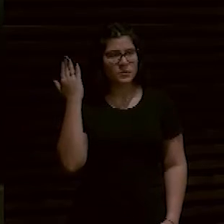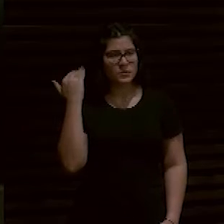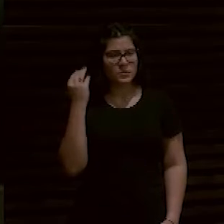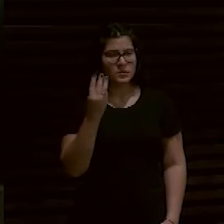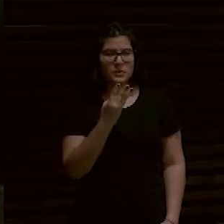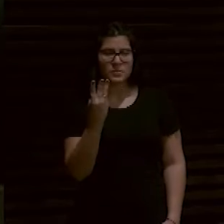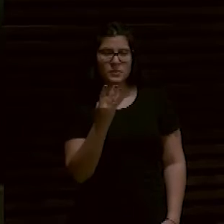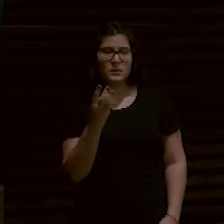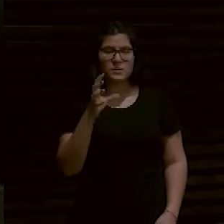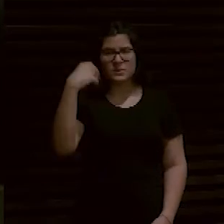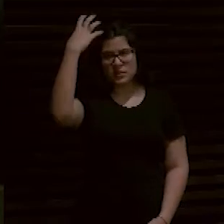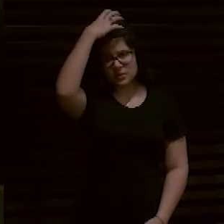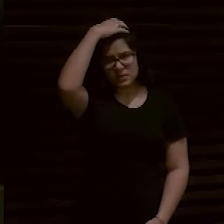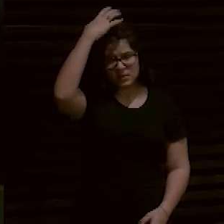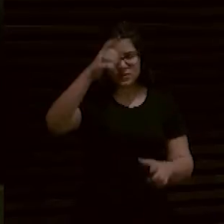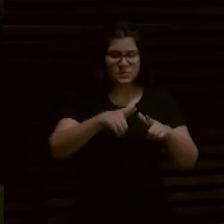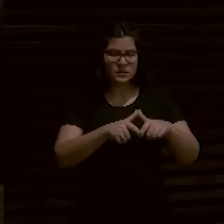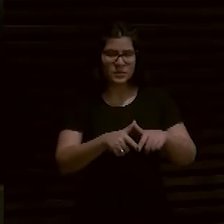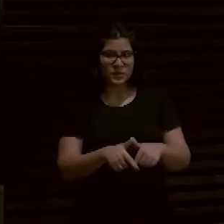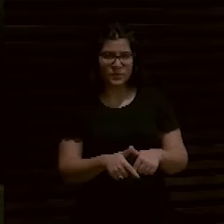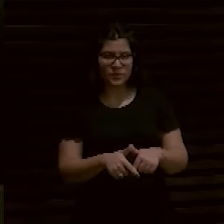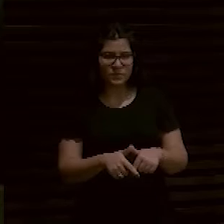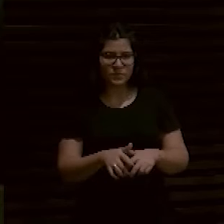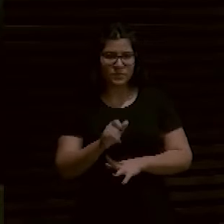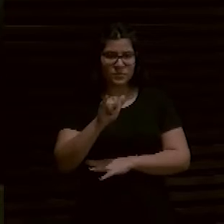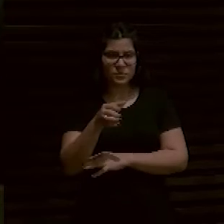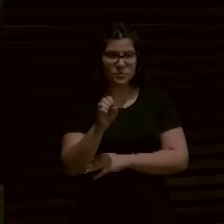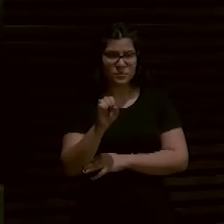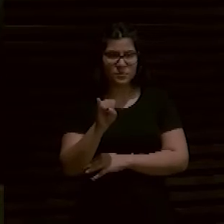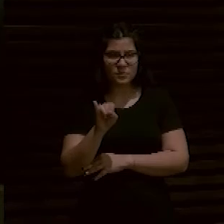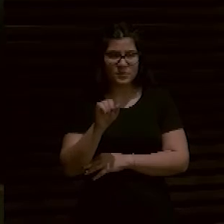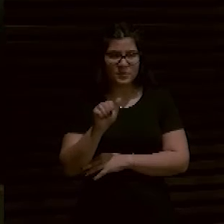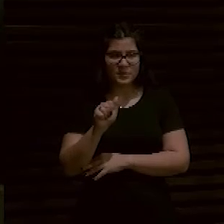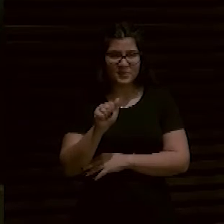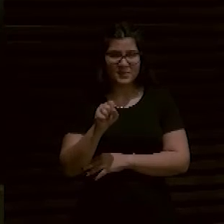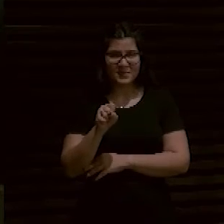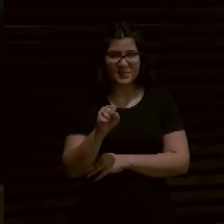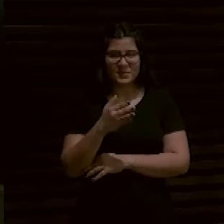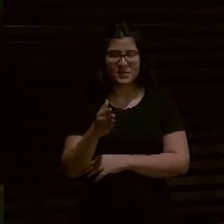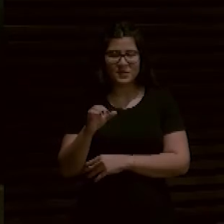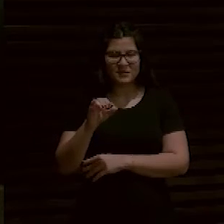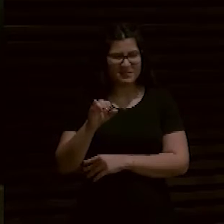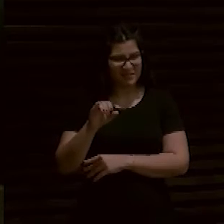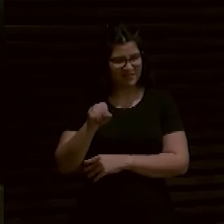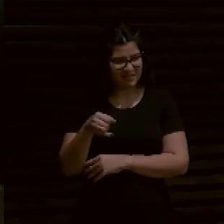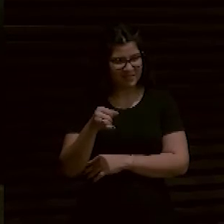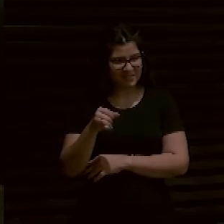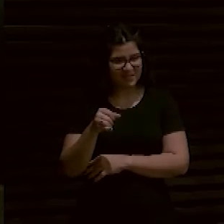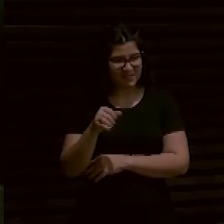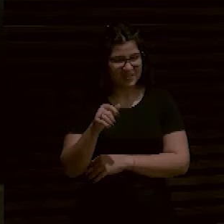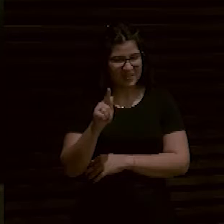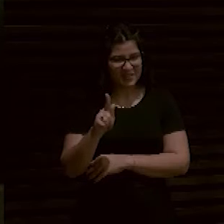reis de Israel: Josias, Joaquim e Zedequias.